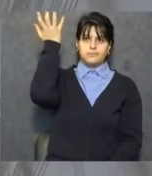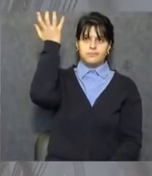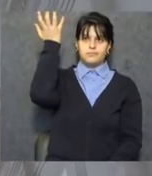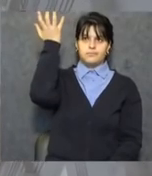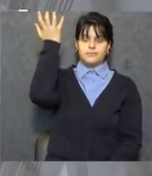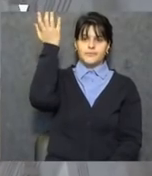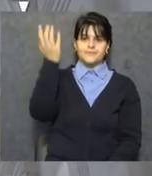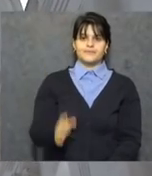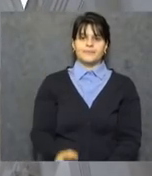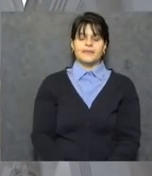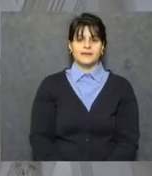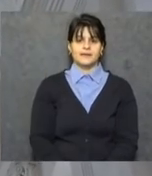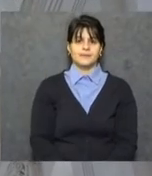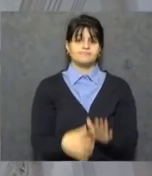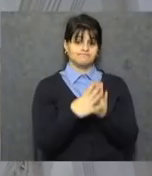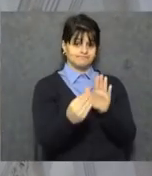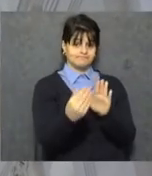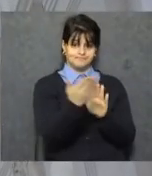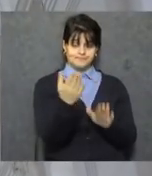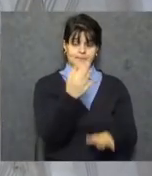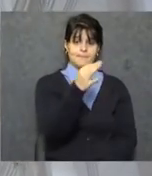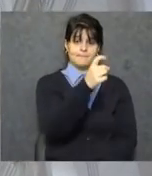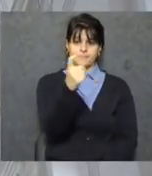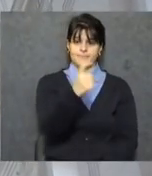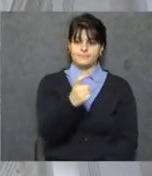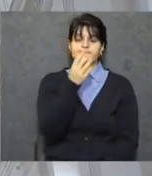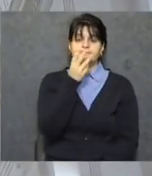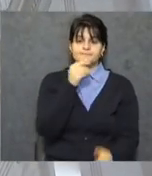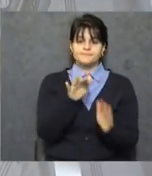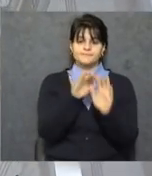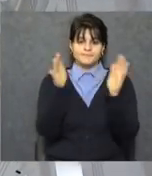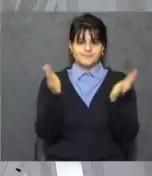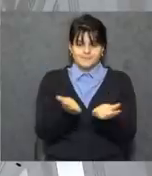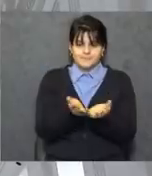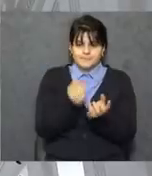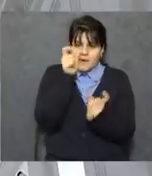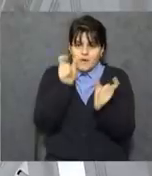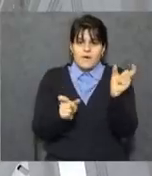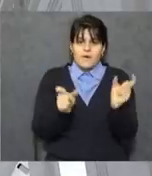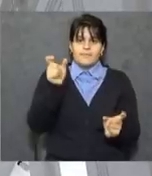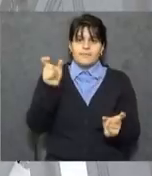alturas e paz na terra aos